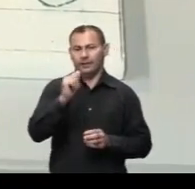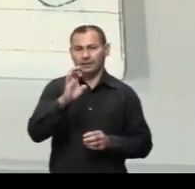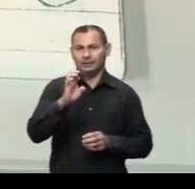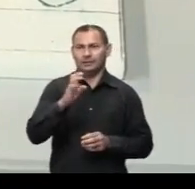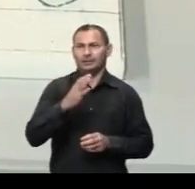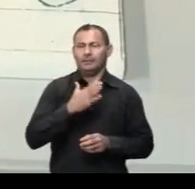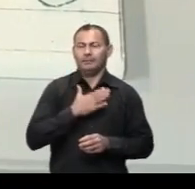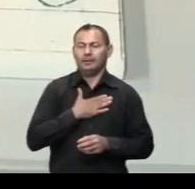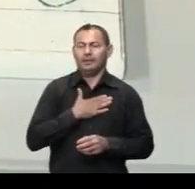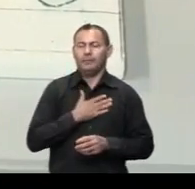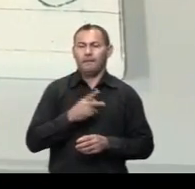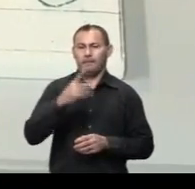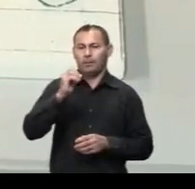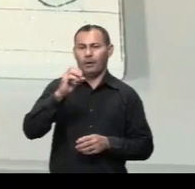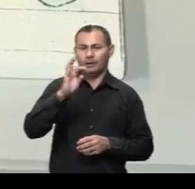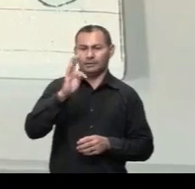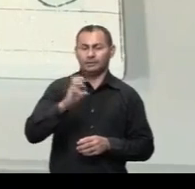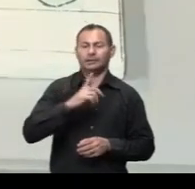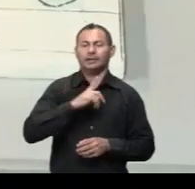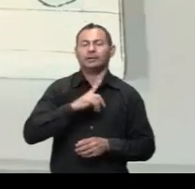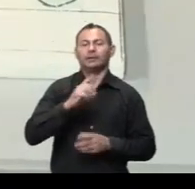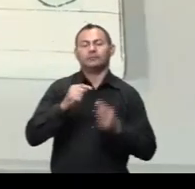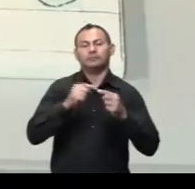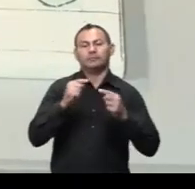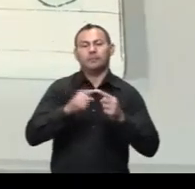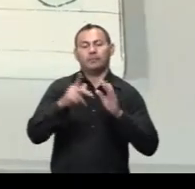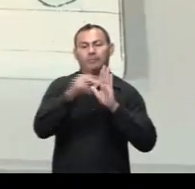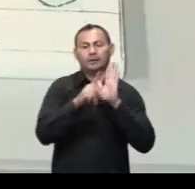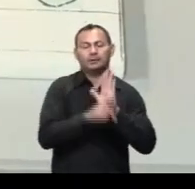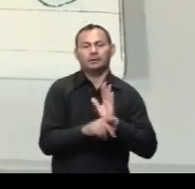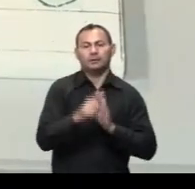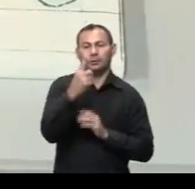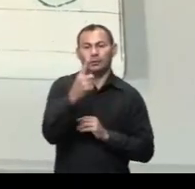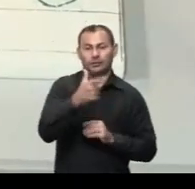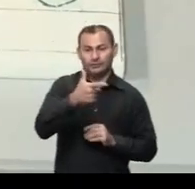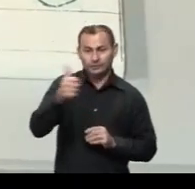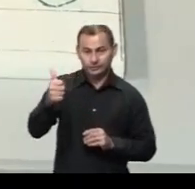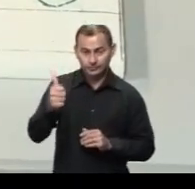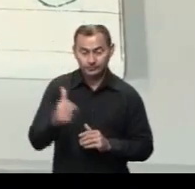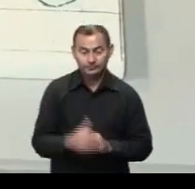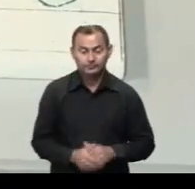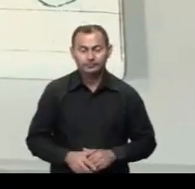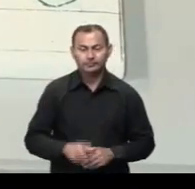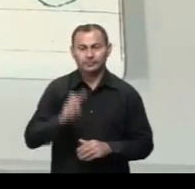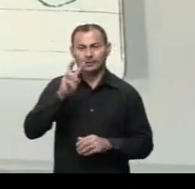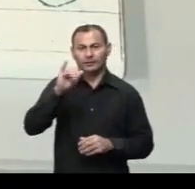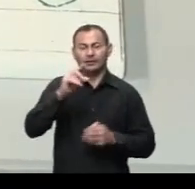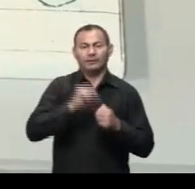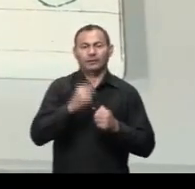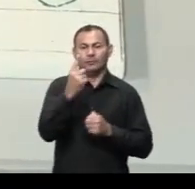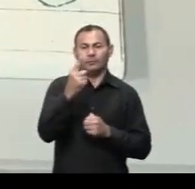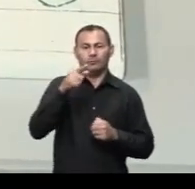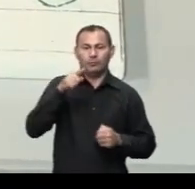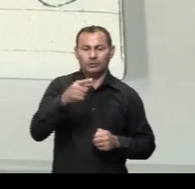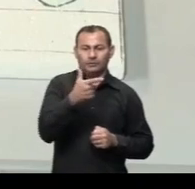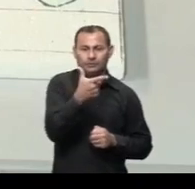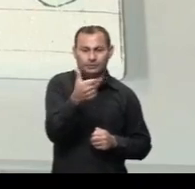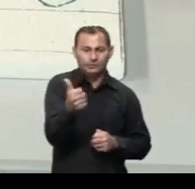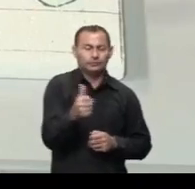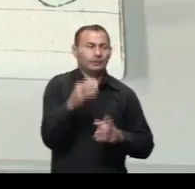poste, ele tem o quê? De acordo com o meu projeto, ele tem 1,21. Então, eu vou fazer